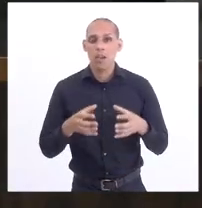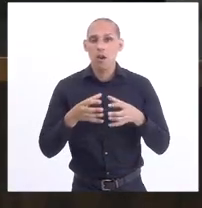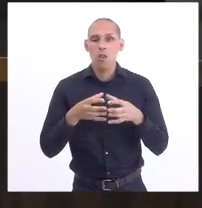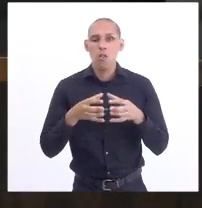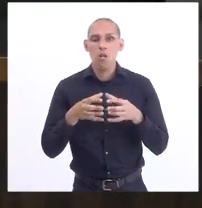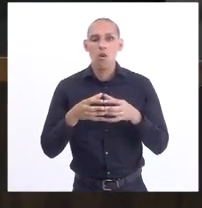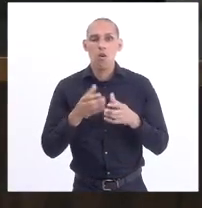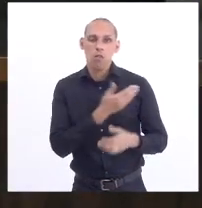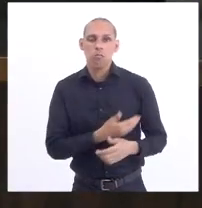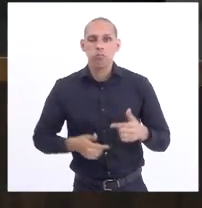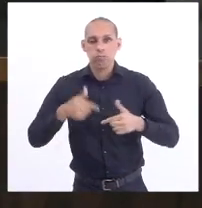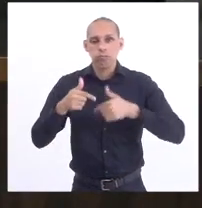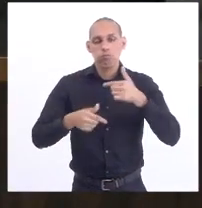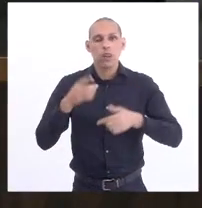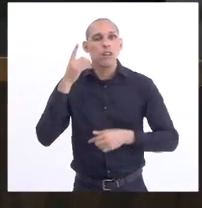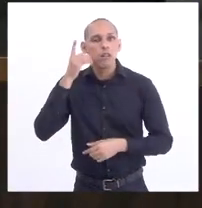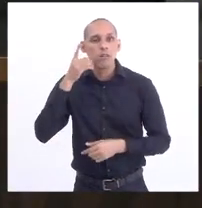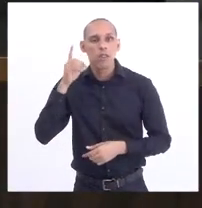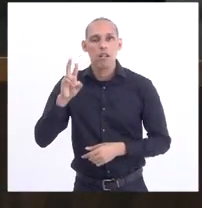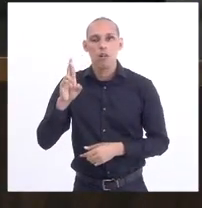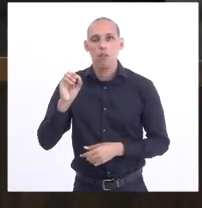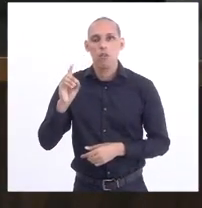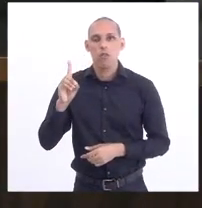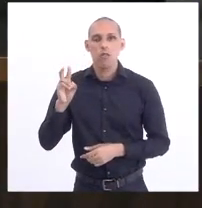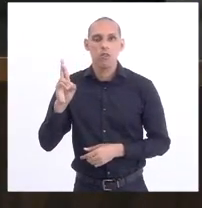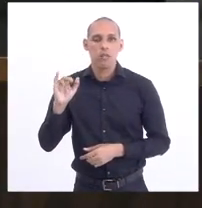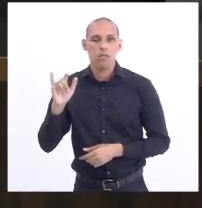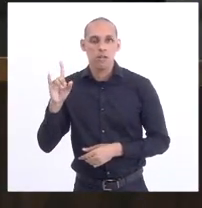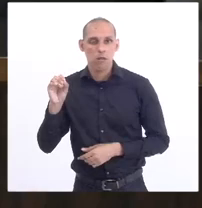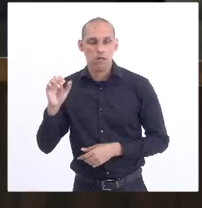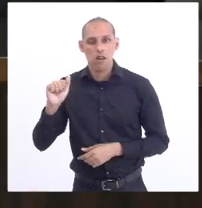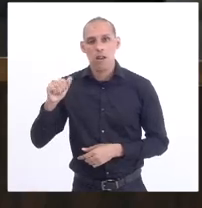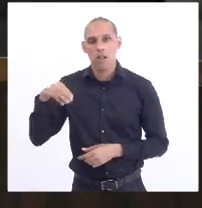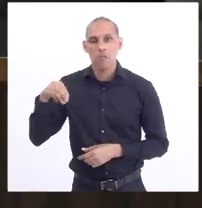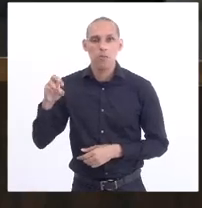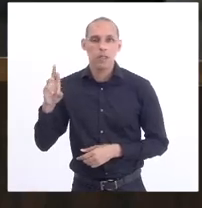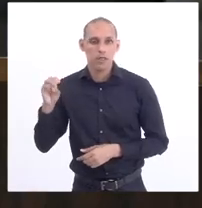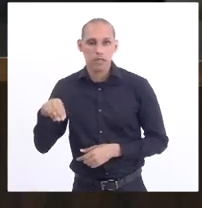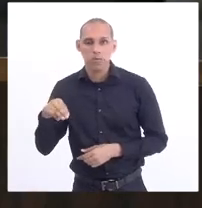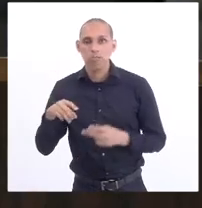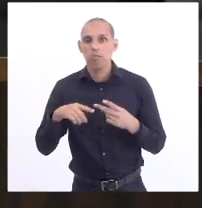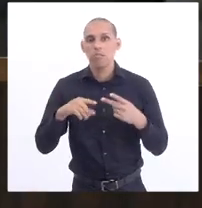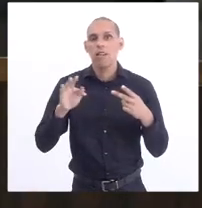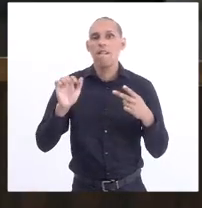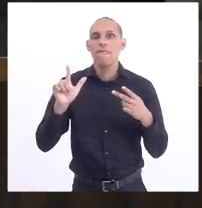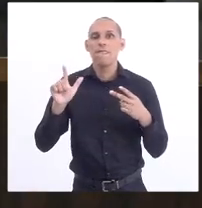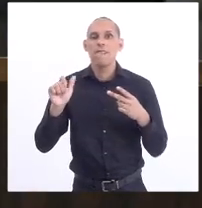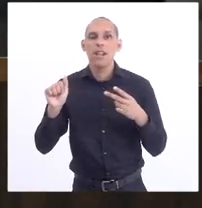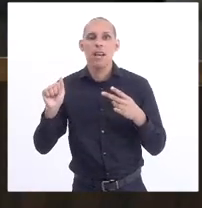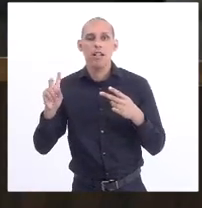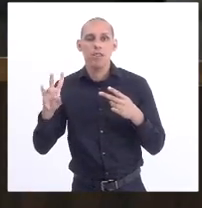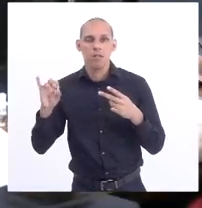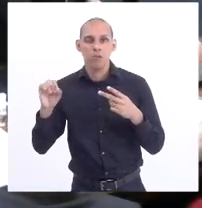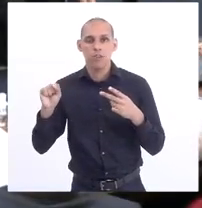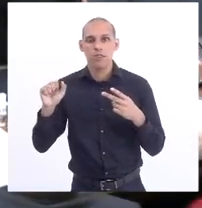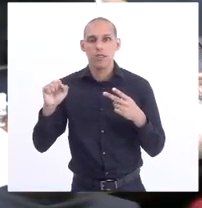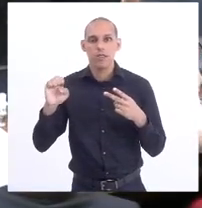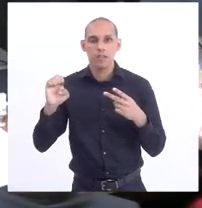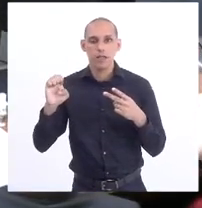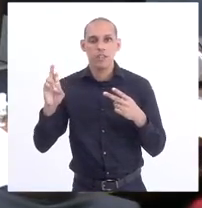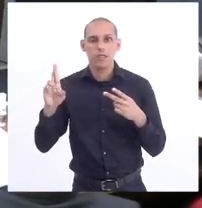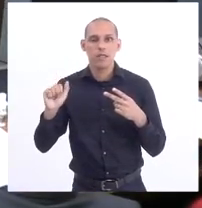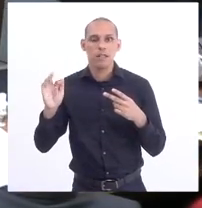de Servidores Públicos, deputado Rodrigo Amorim. Deputado Rodrigo Amorim, deputado Flávio Serafini.